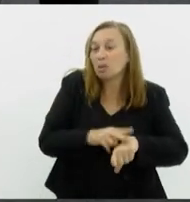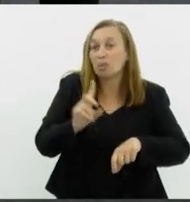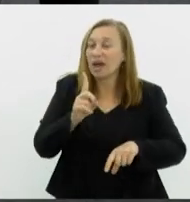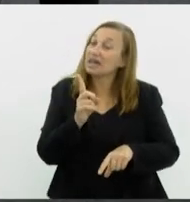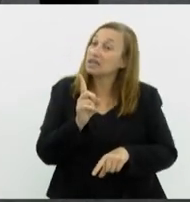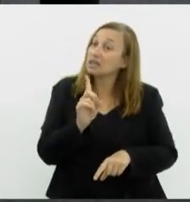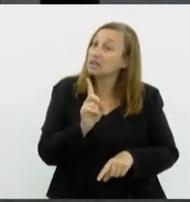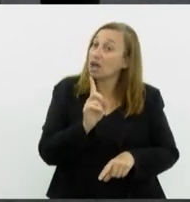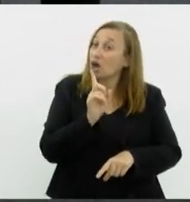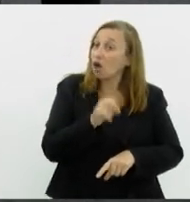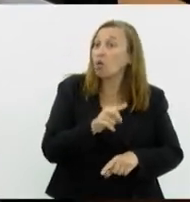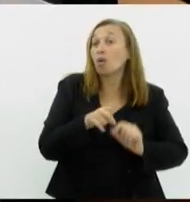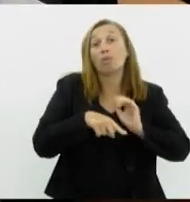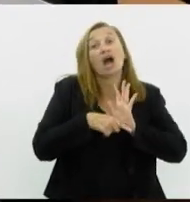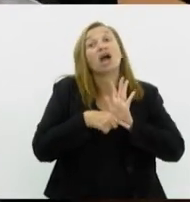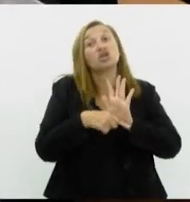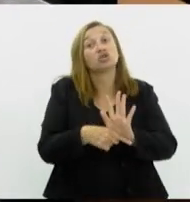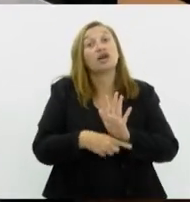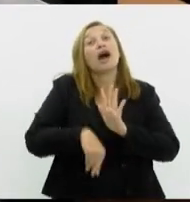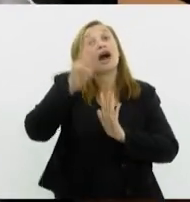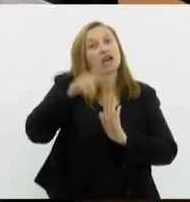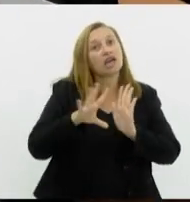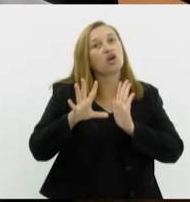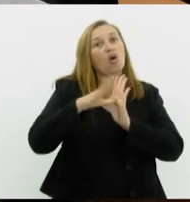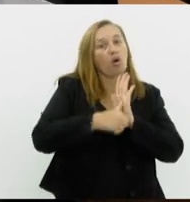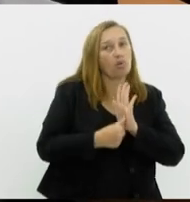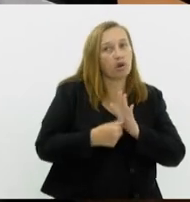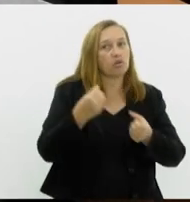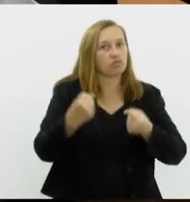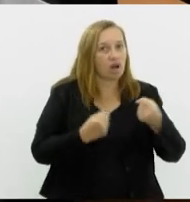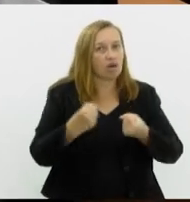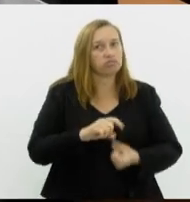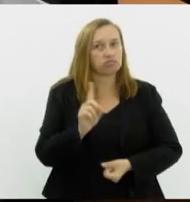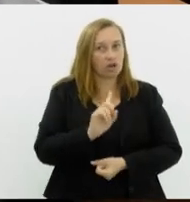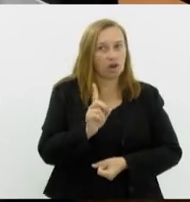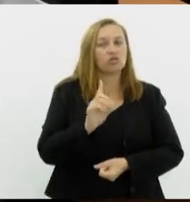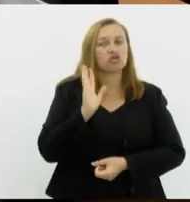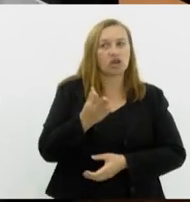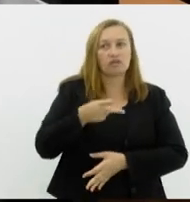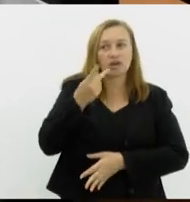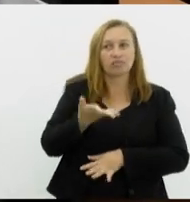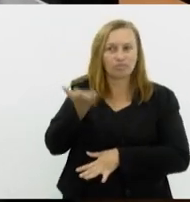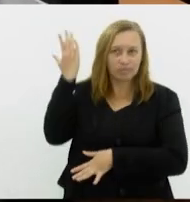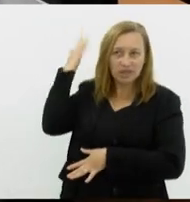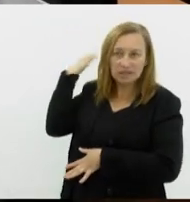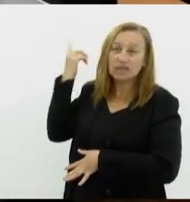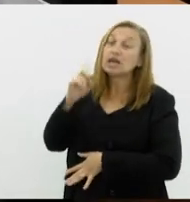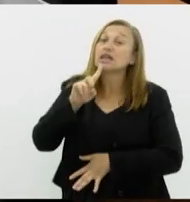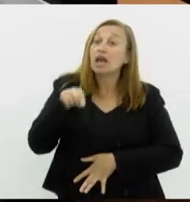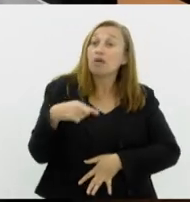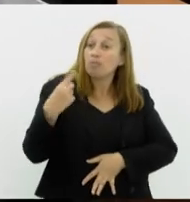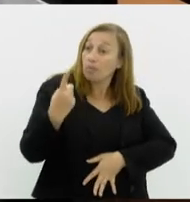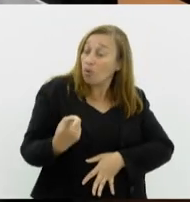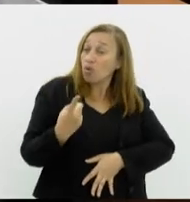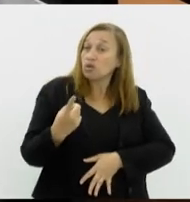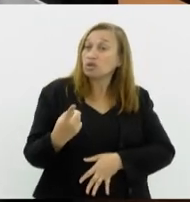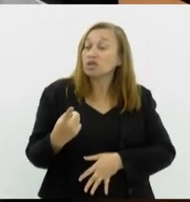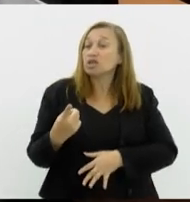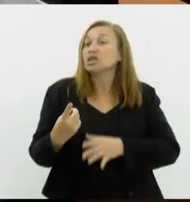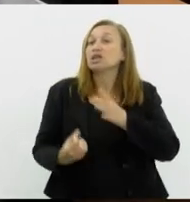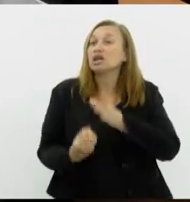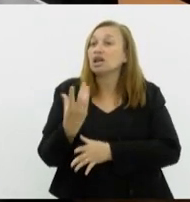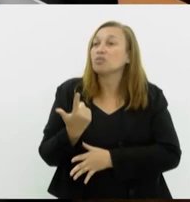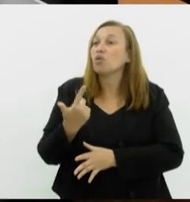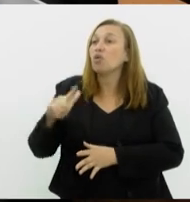para ajudar quem rouba o veículo. Isso foi lá atrás. Depois, nós fizemos uma